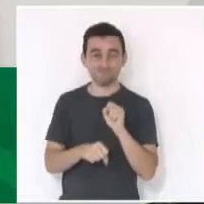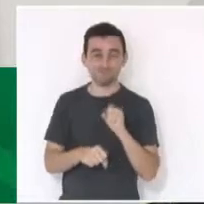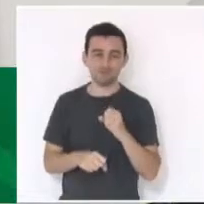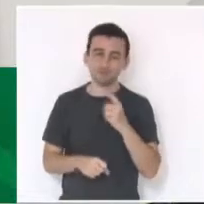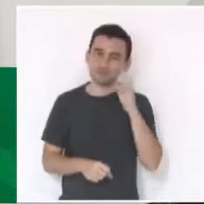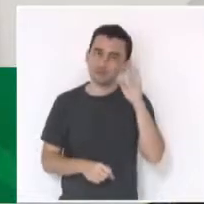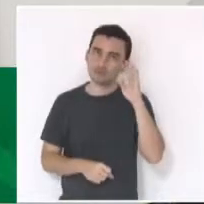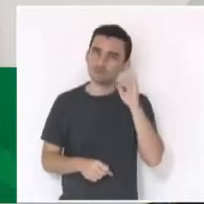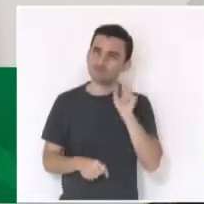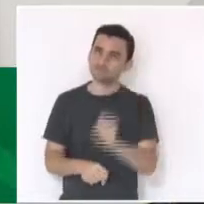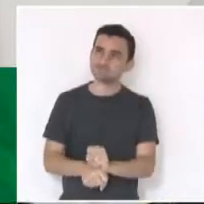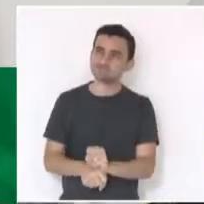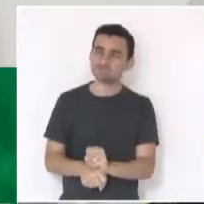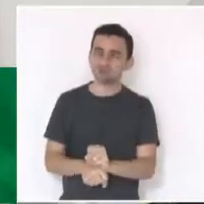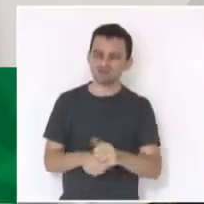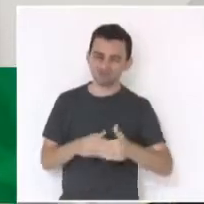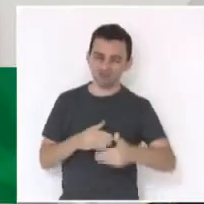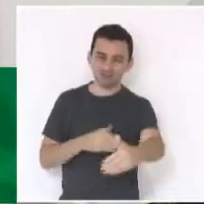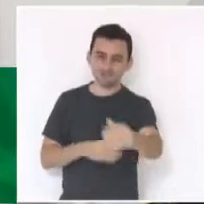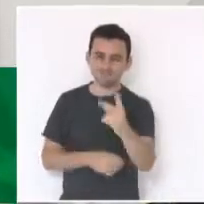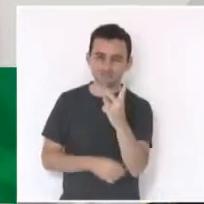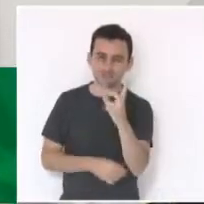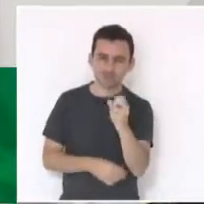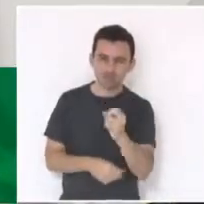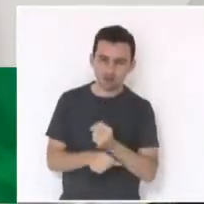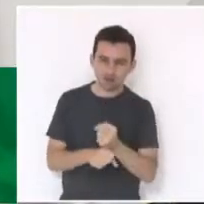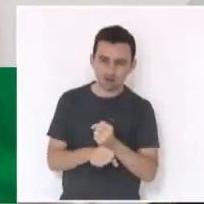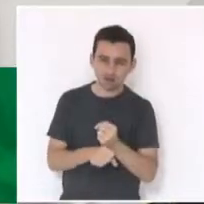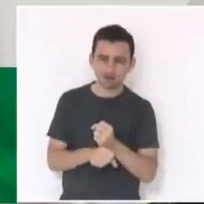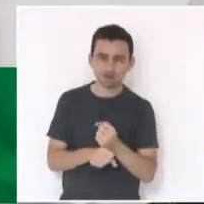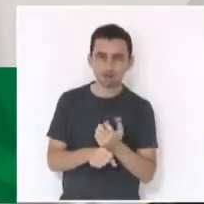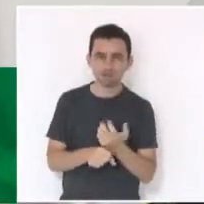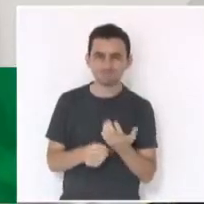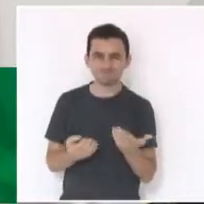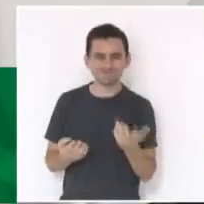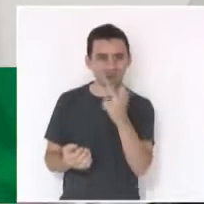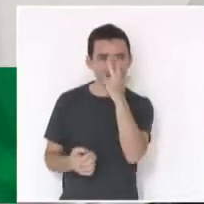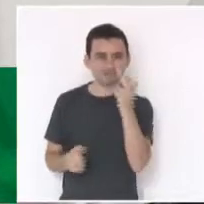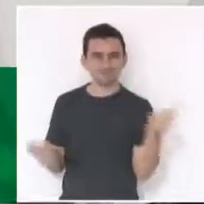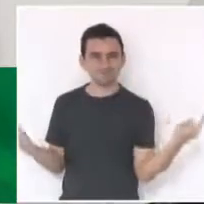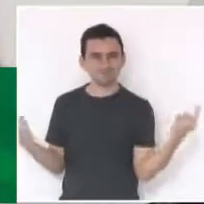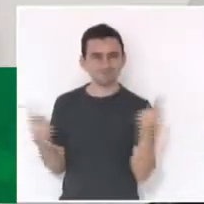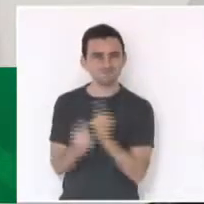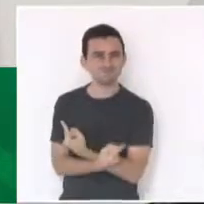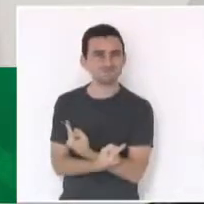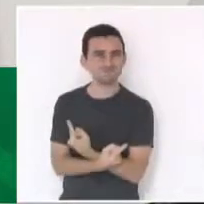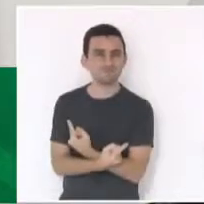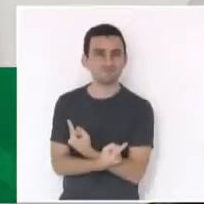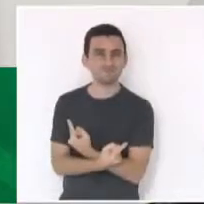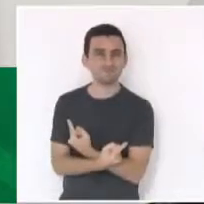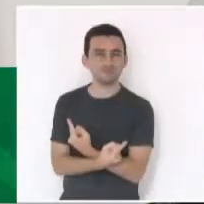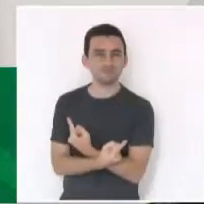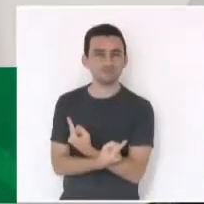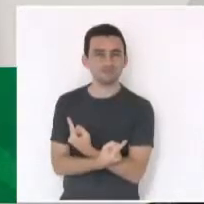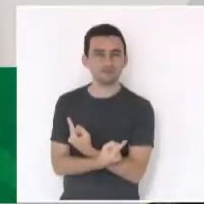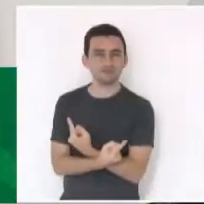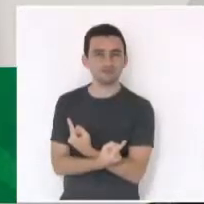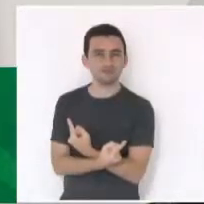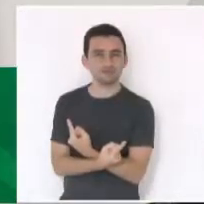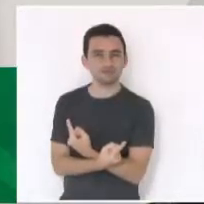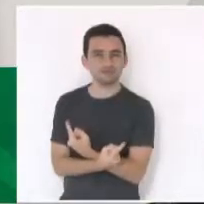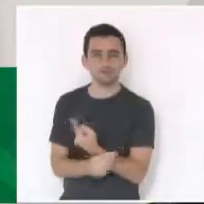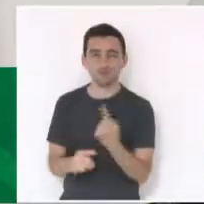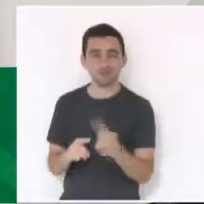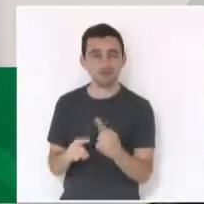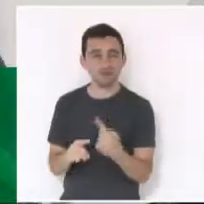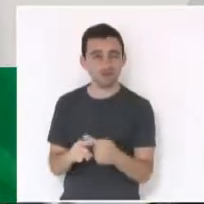os próximos 20 anos ele vai na contramão porque exatamente os